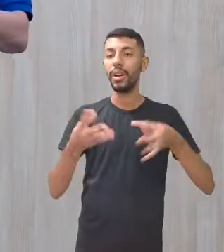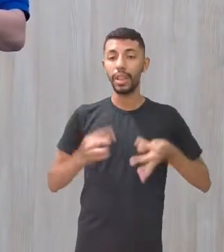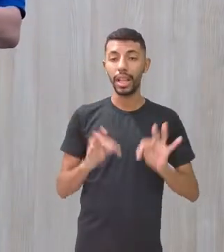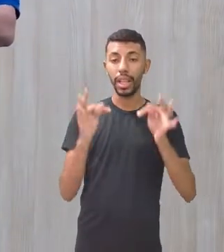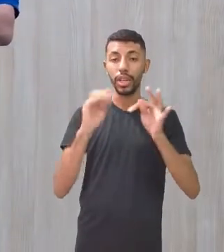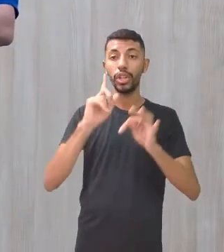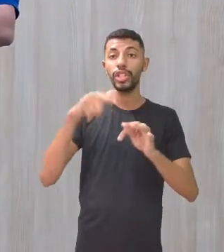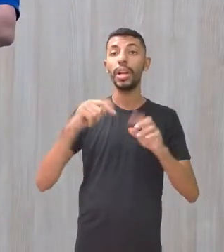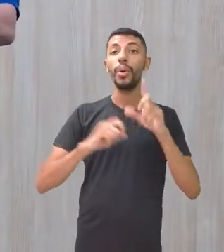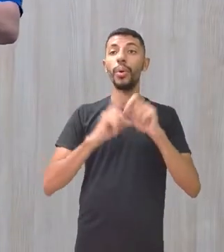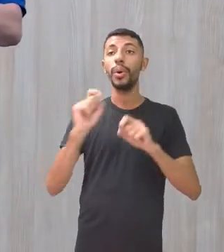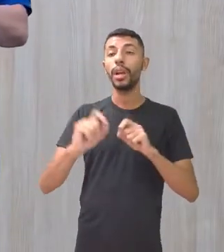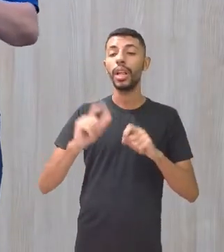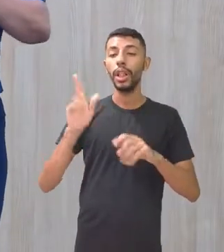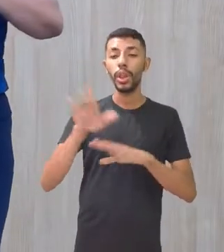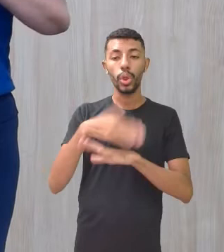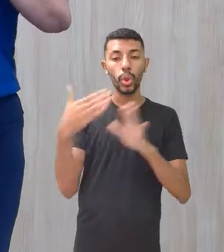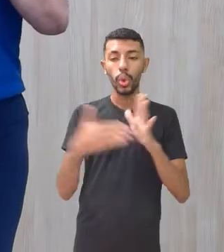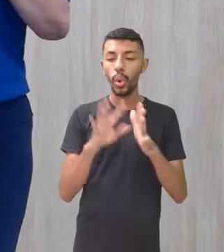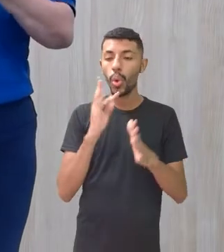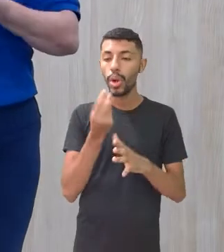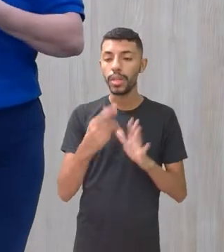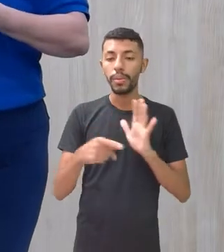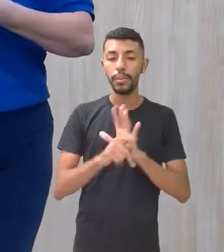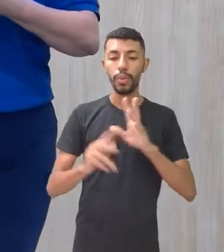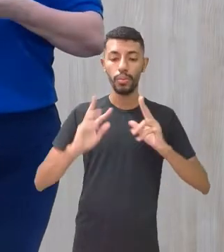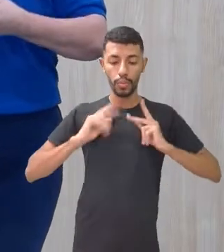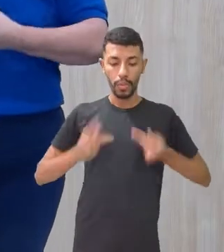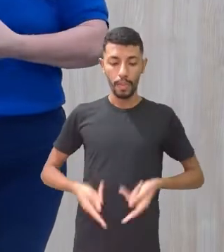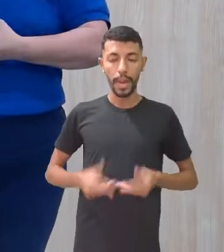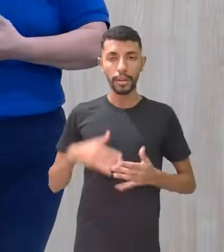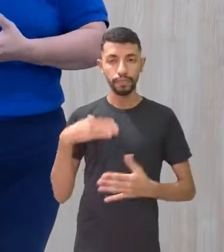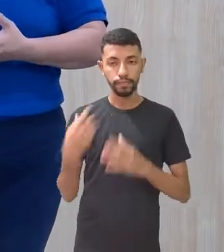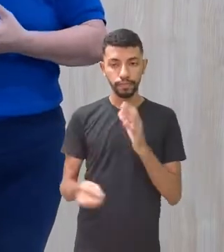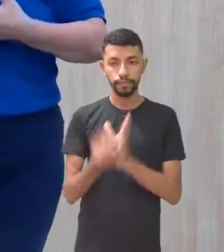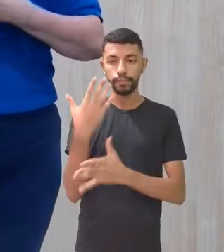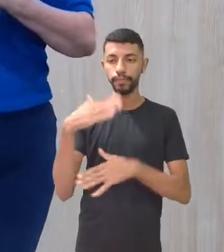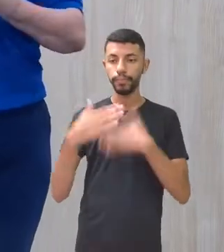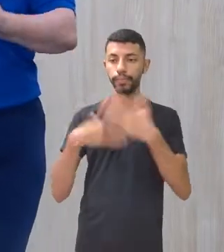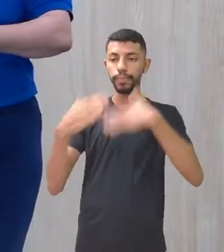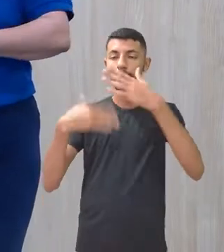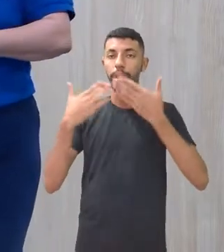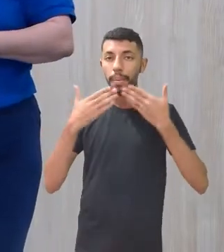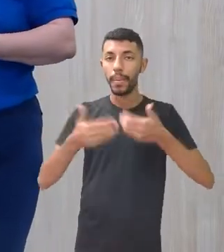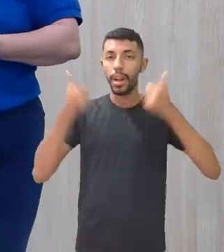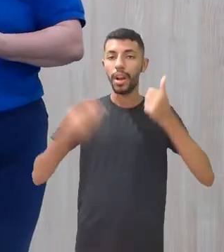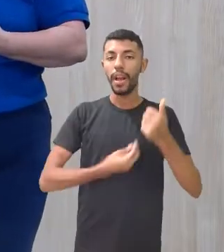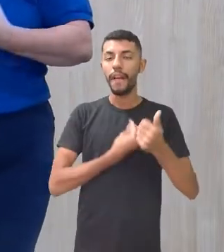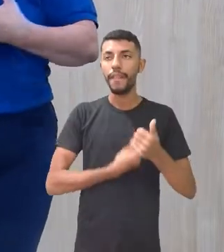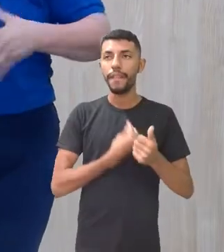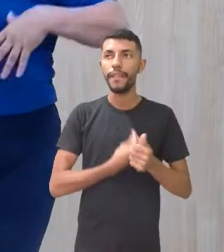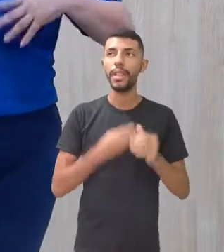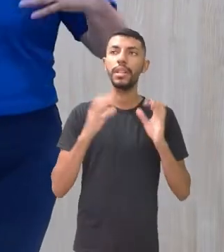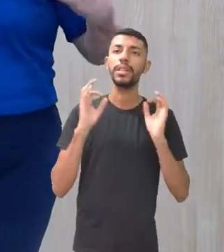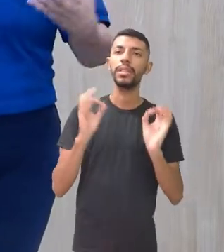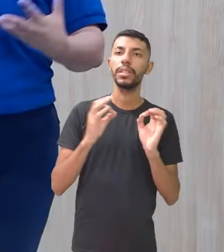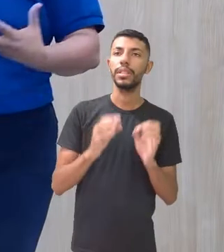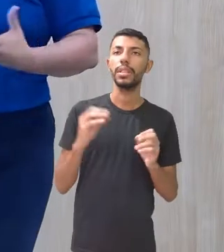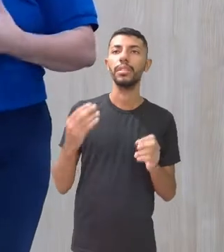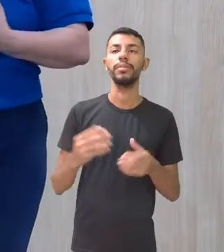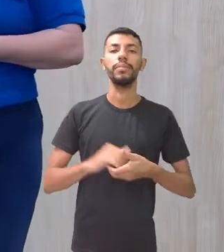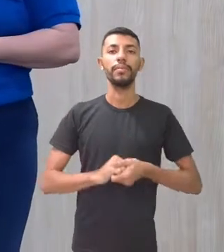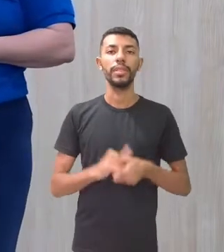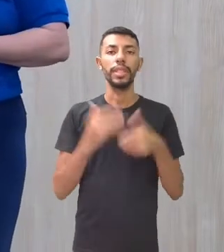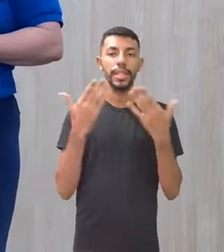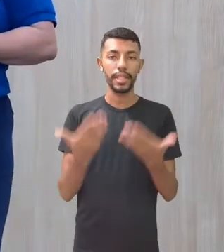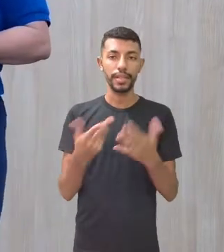todo o conhecimento que o homem, né, constrói e que vai melhorar a sua vida, que vai otimizar as suas formas, né, de viver,